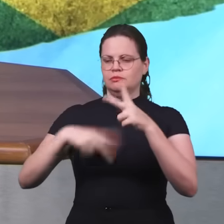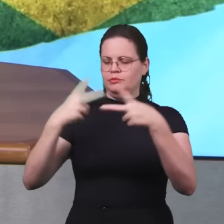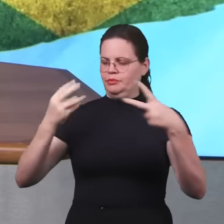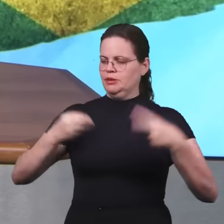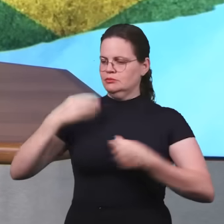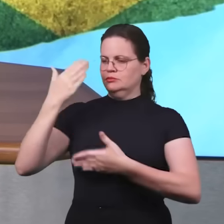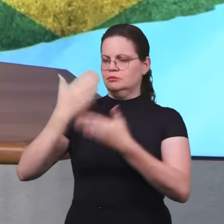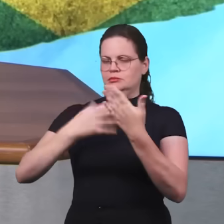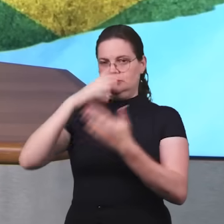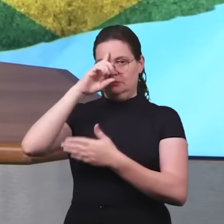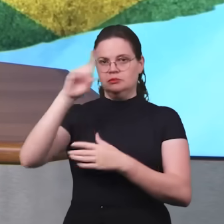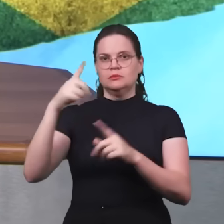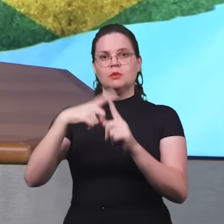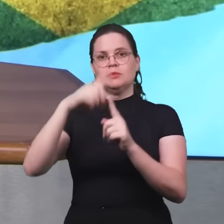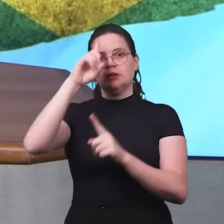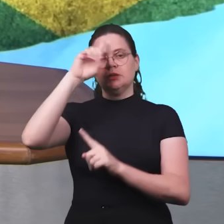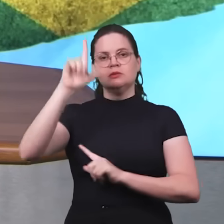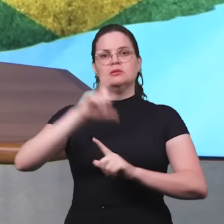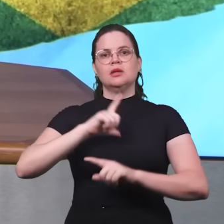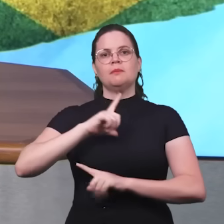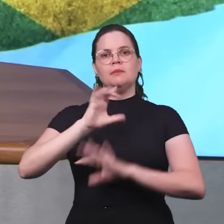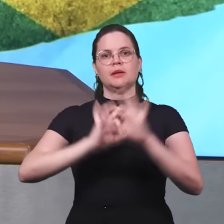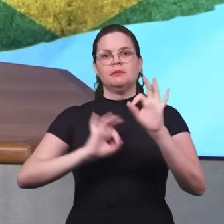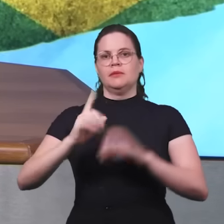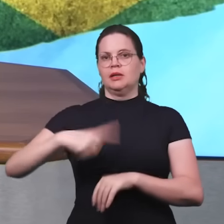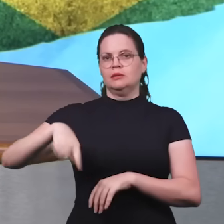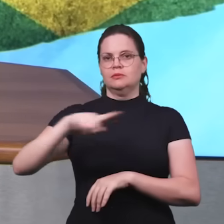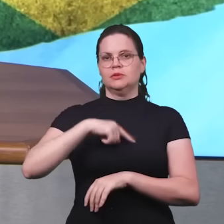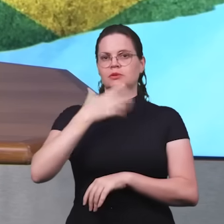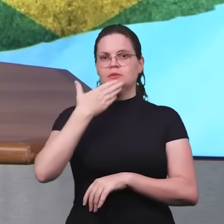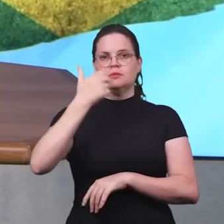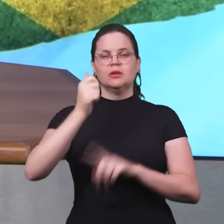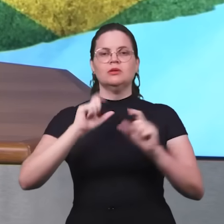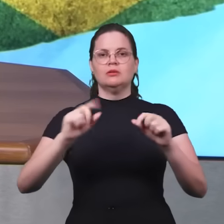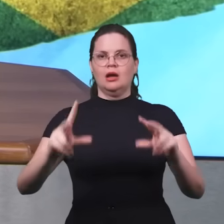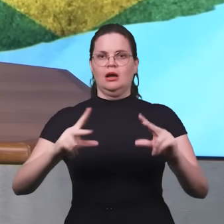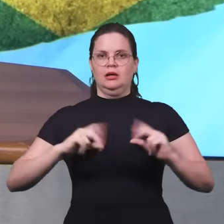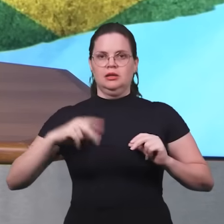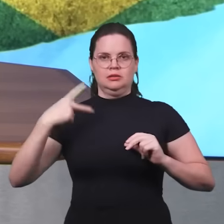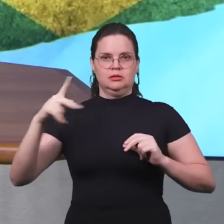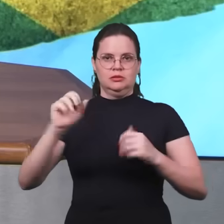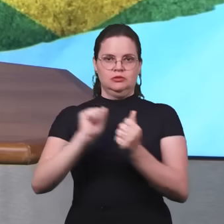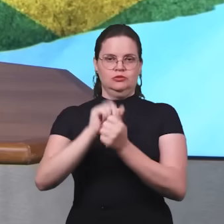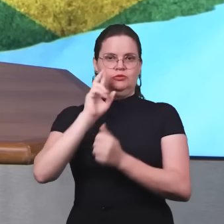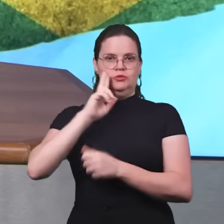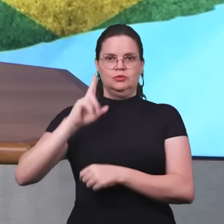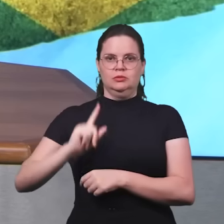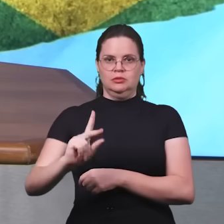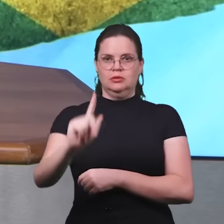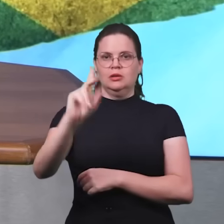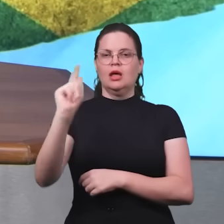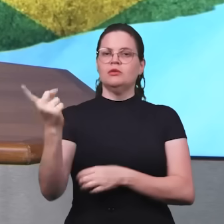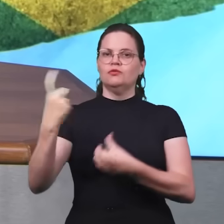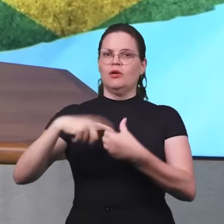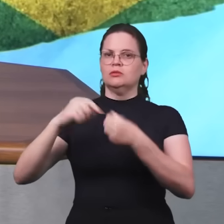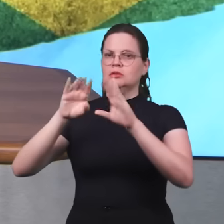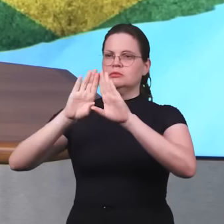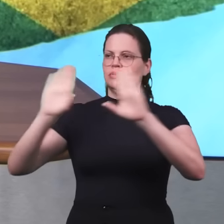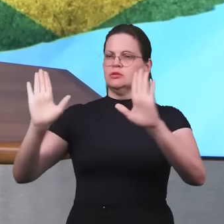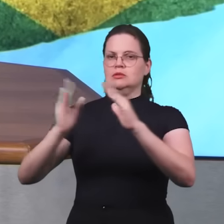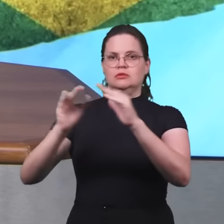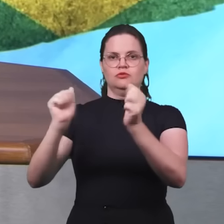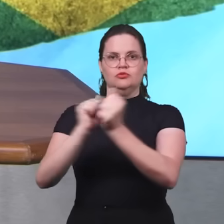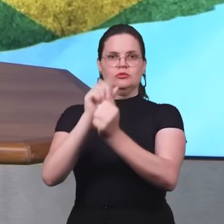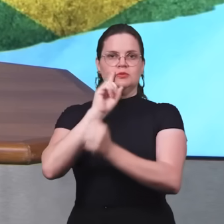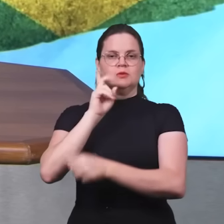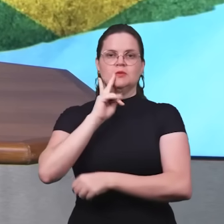Deus, naquilo que o Senhor tem para nós de melhor, que é a herança eterna com Ele, que é a volta para o Criador. É